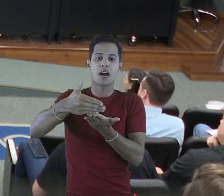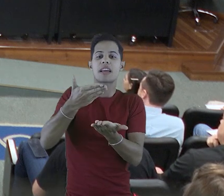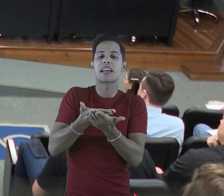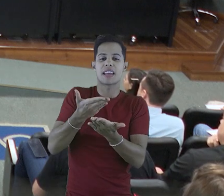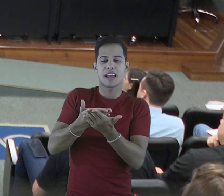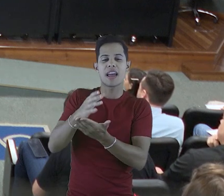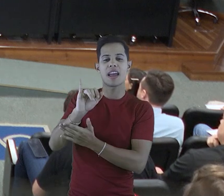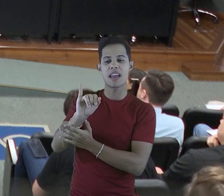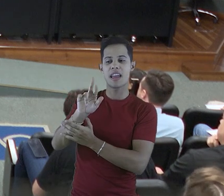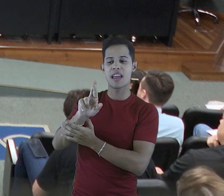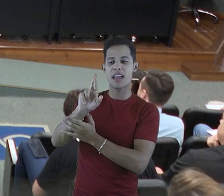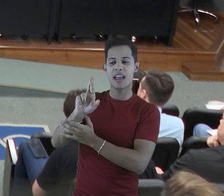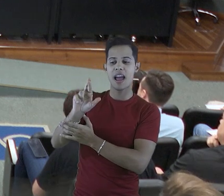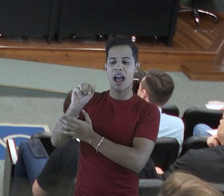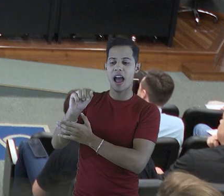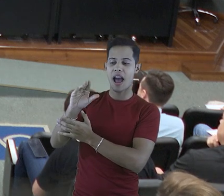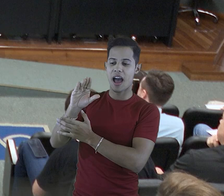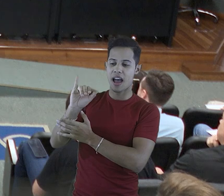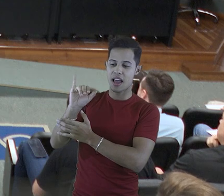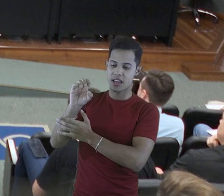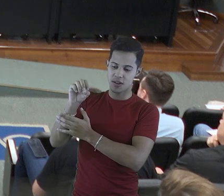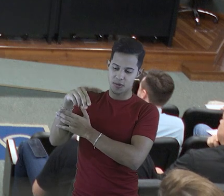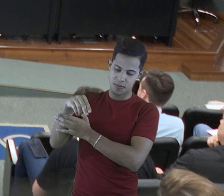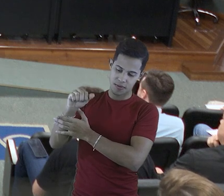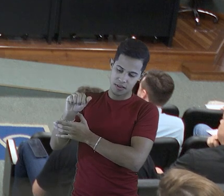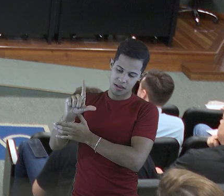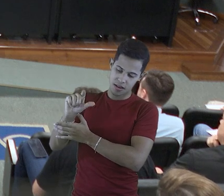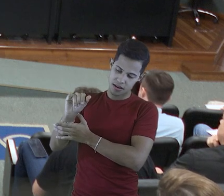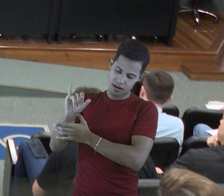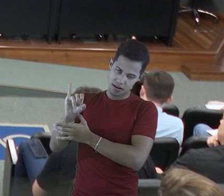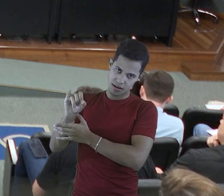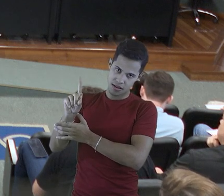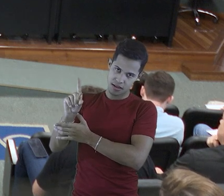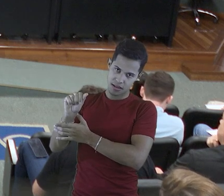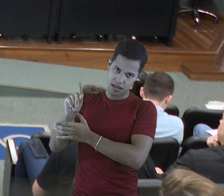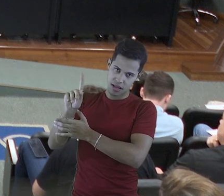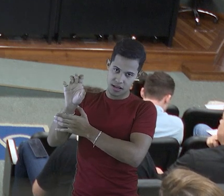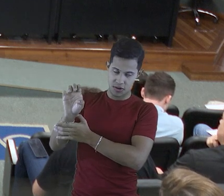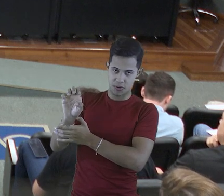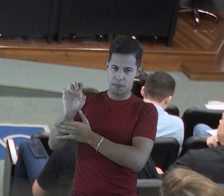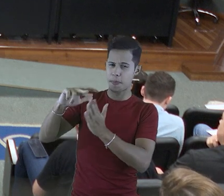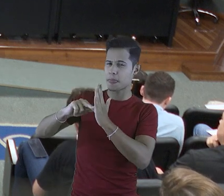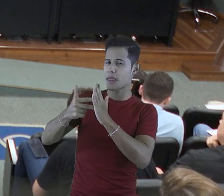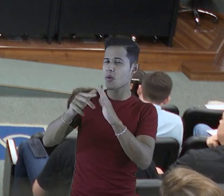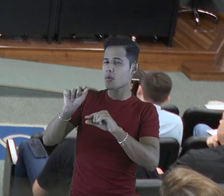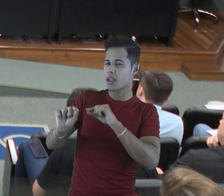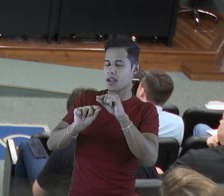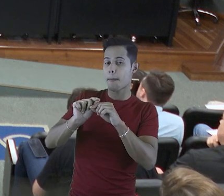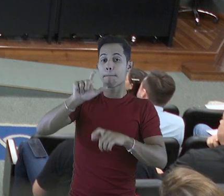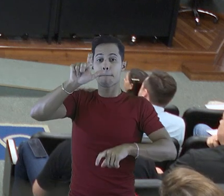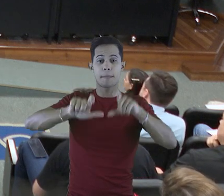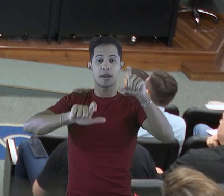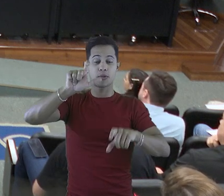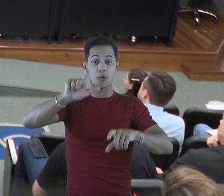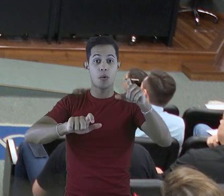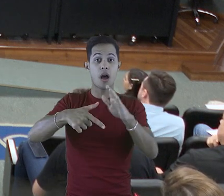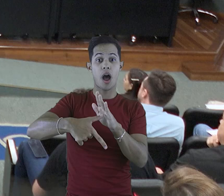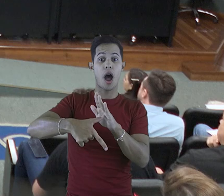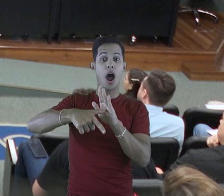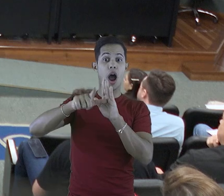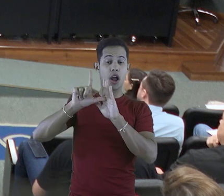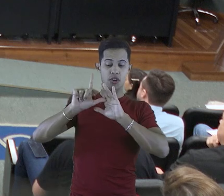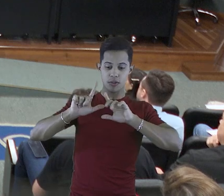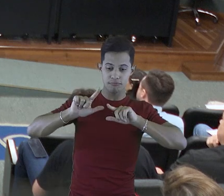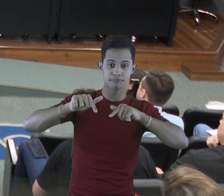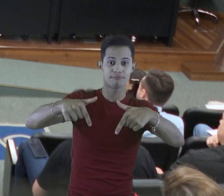e em um belo momento ele falou a corrupção é irracional, porque as pessoas não pensam antes de se corromper. Elas não gerenciam o risco